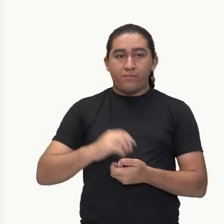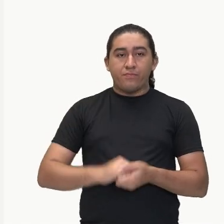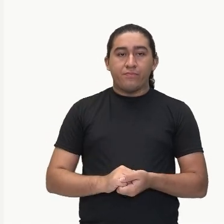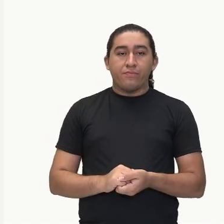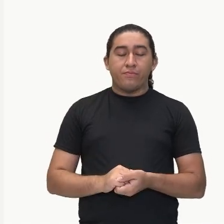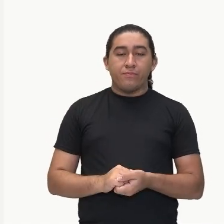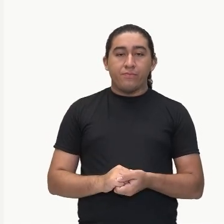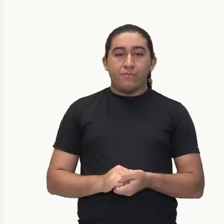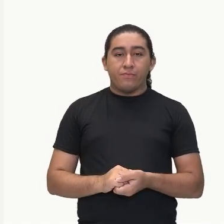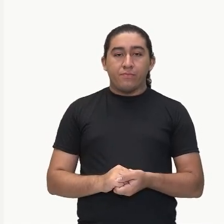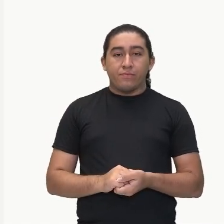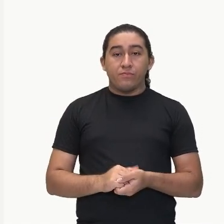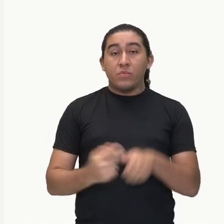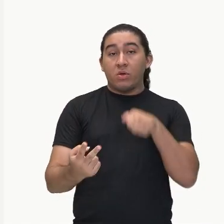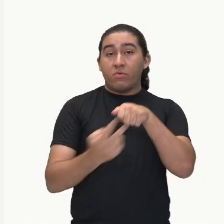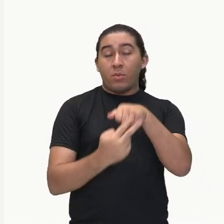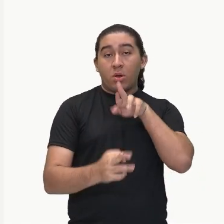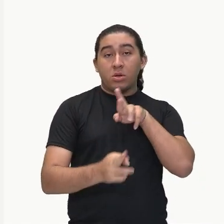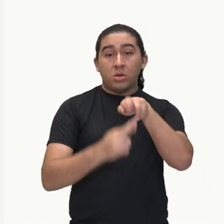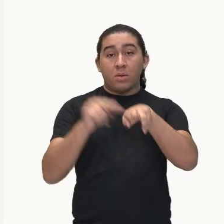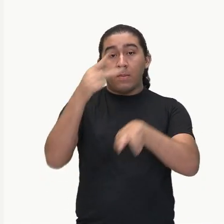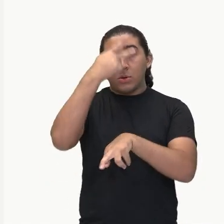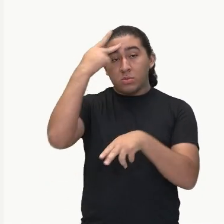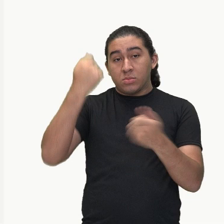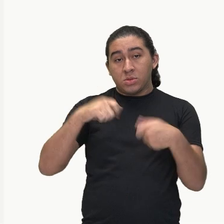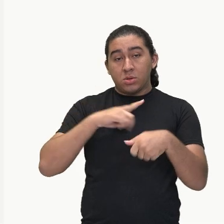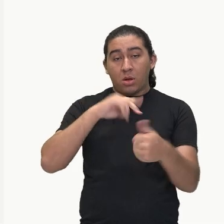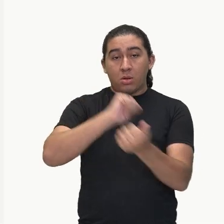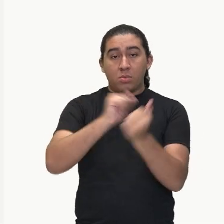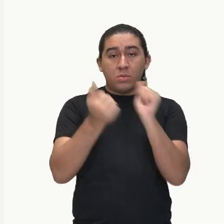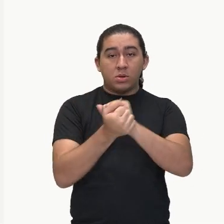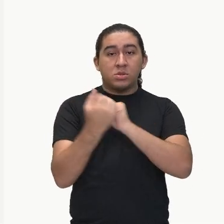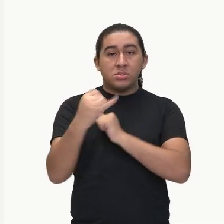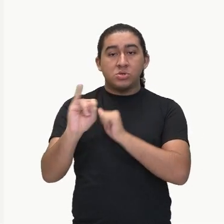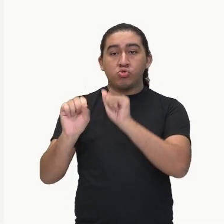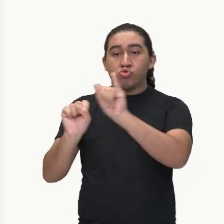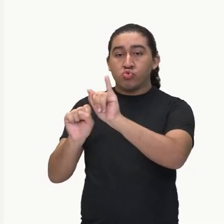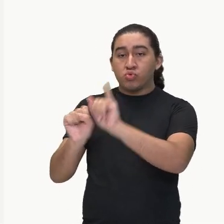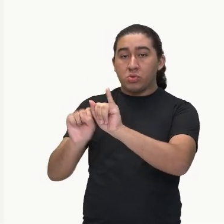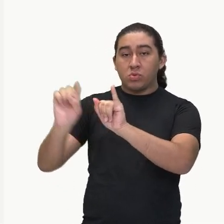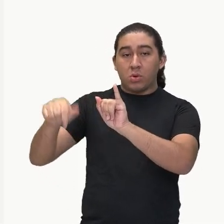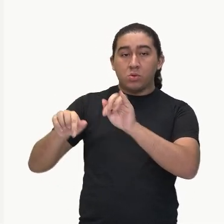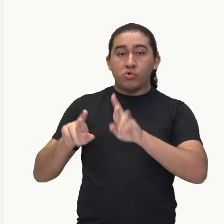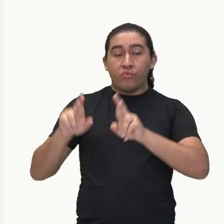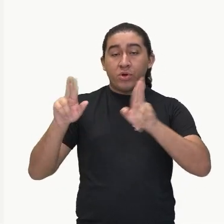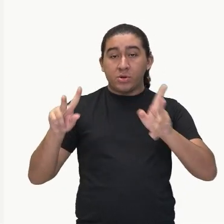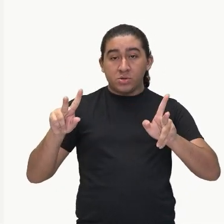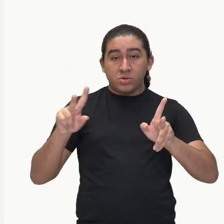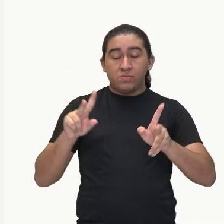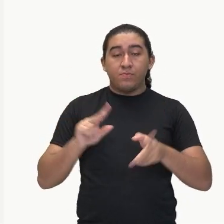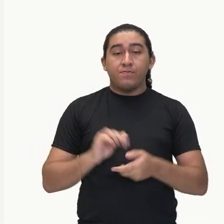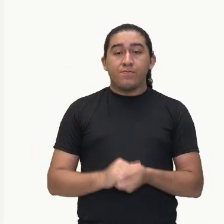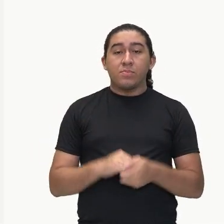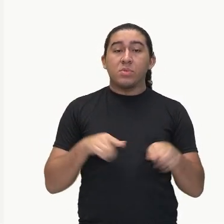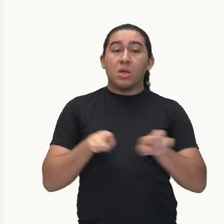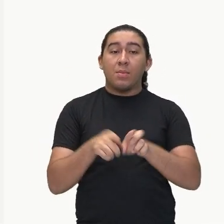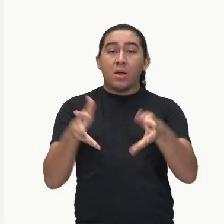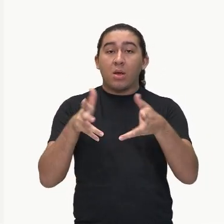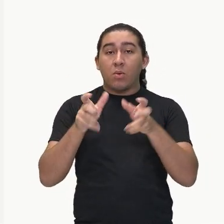no infinitivo pessoal deve ser flexionado quando os sujeitos são diferentes e